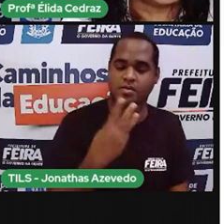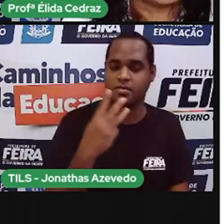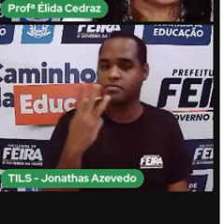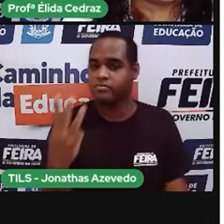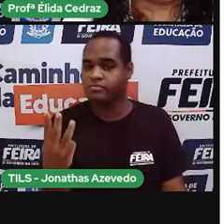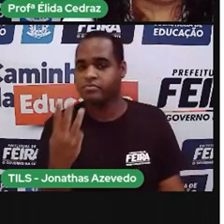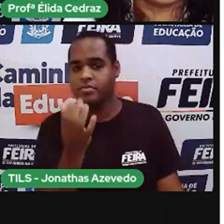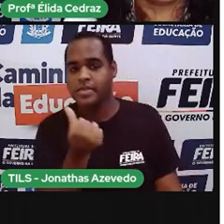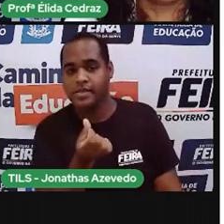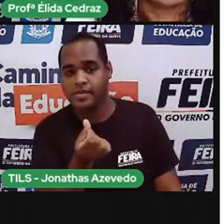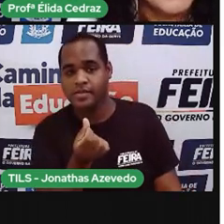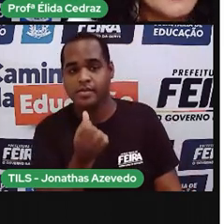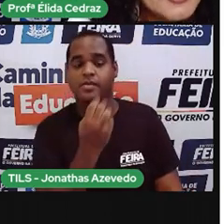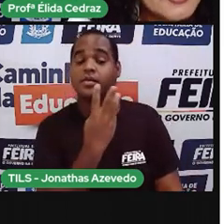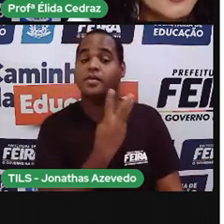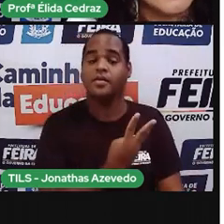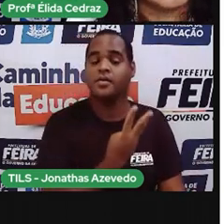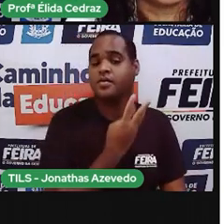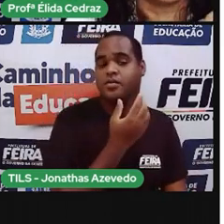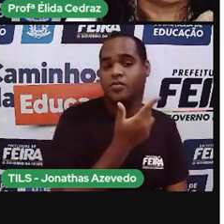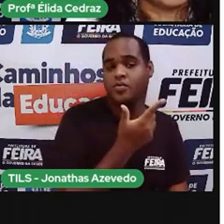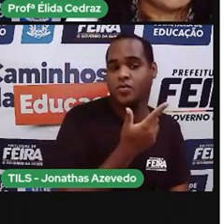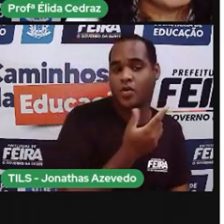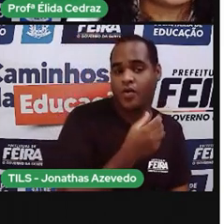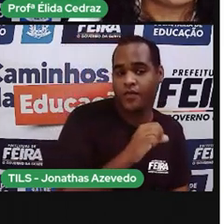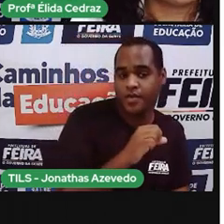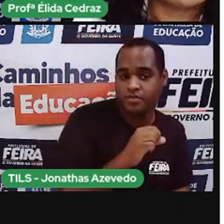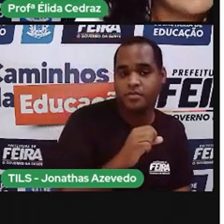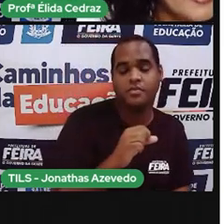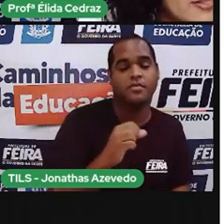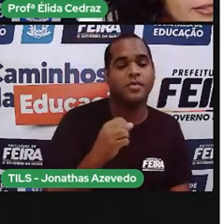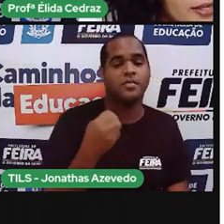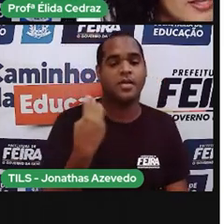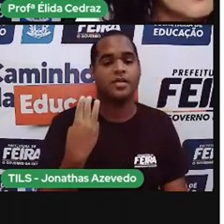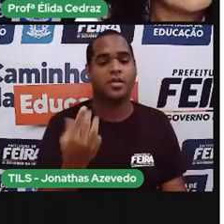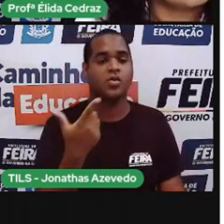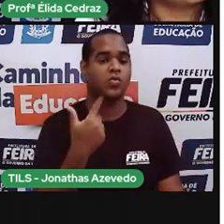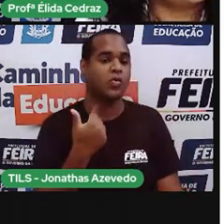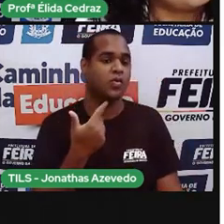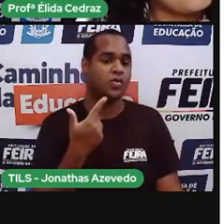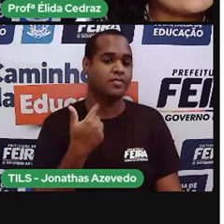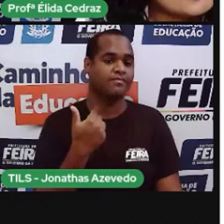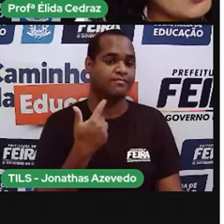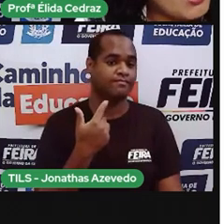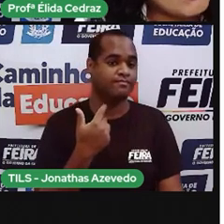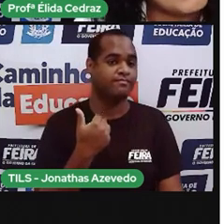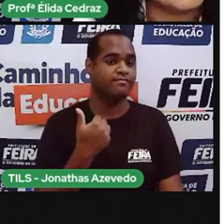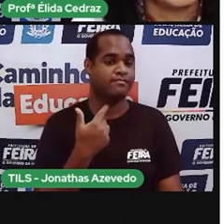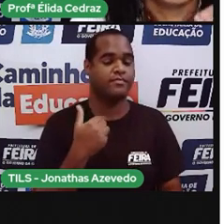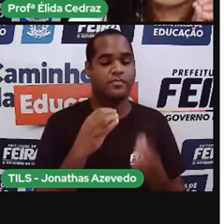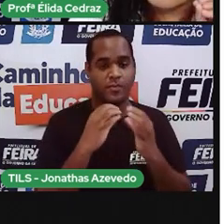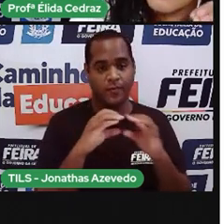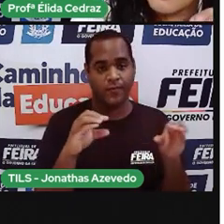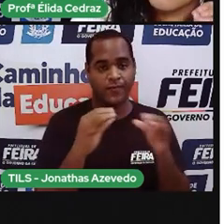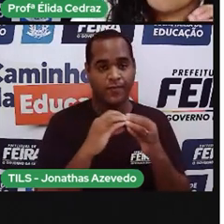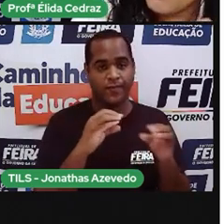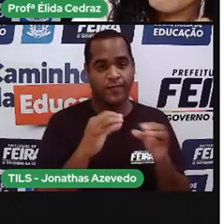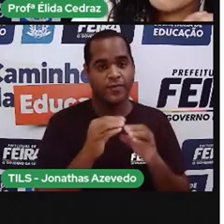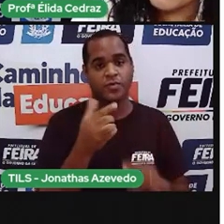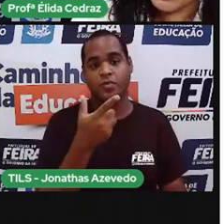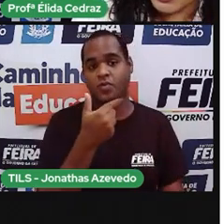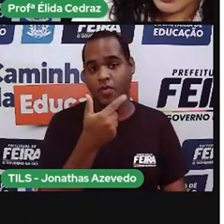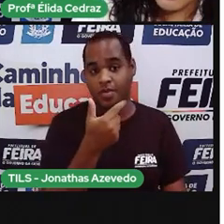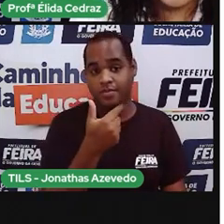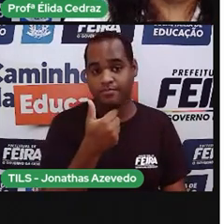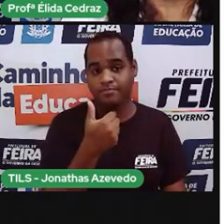3, 6, mais 3, 9, mais 3, 12 ovos, que é